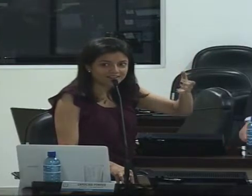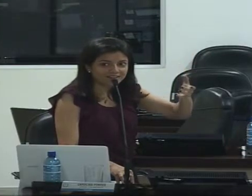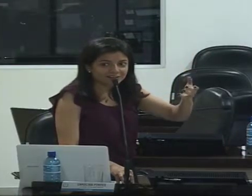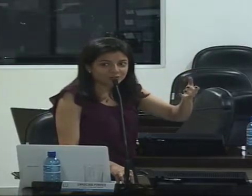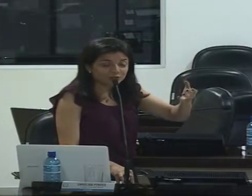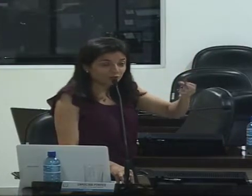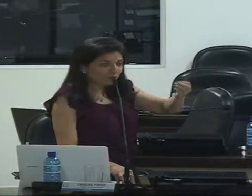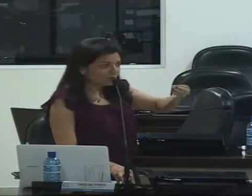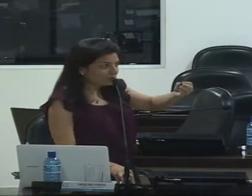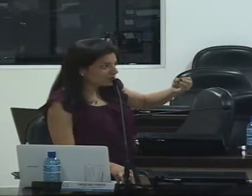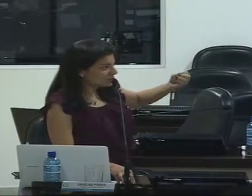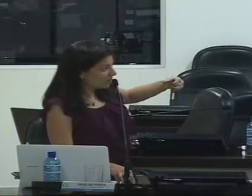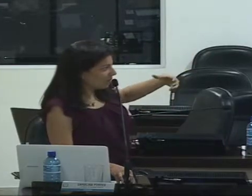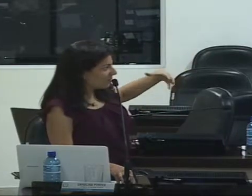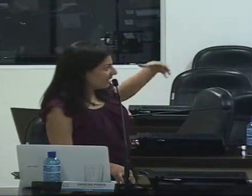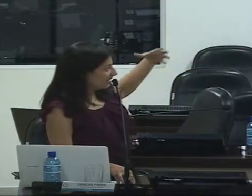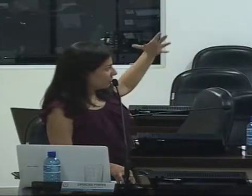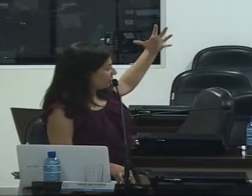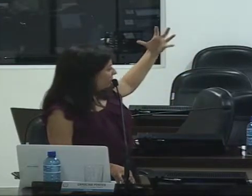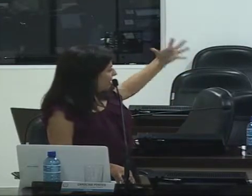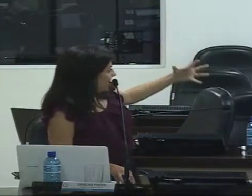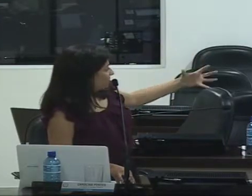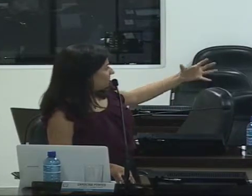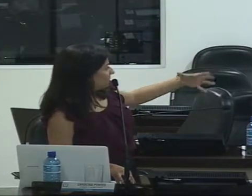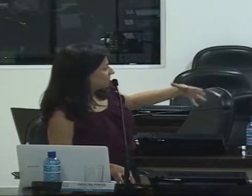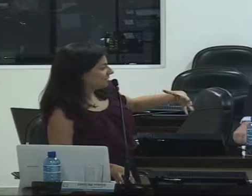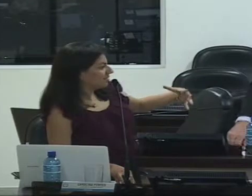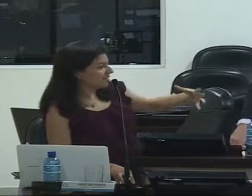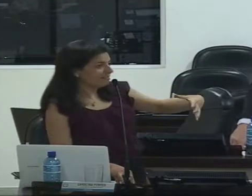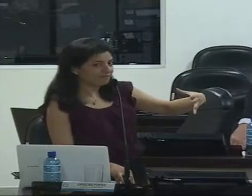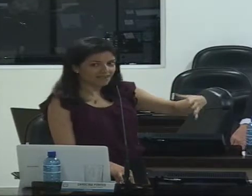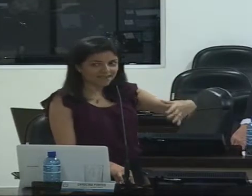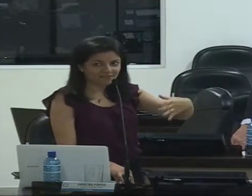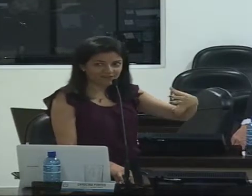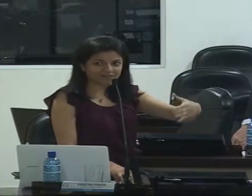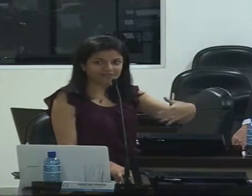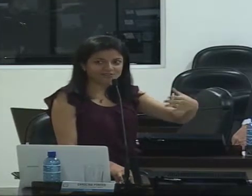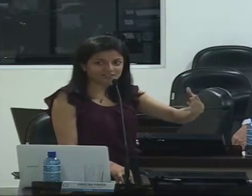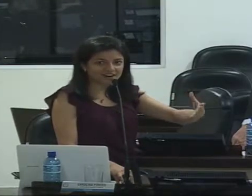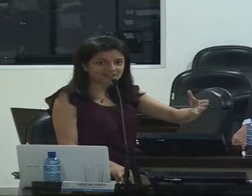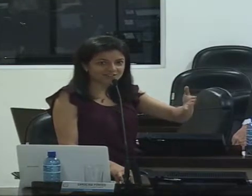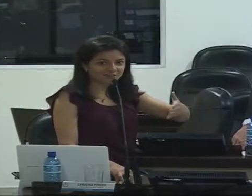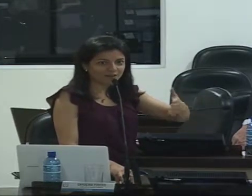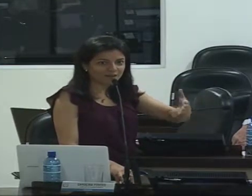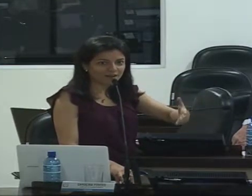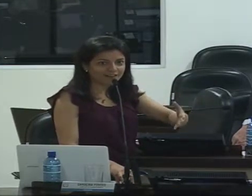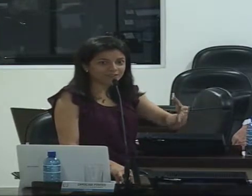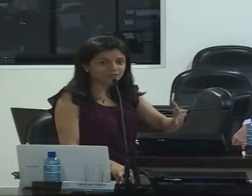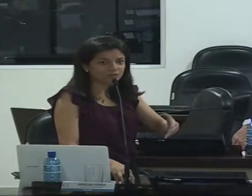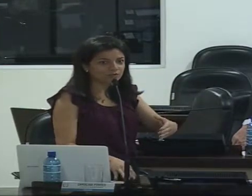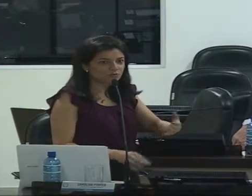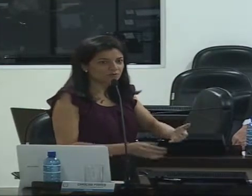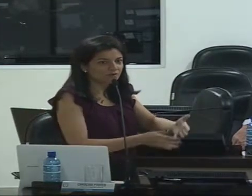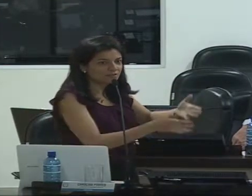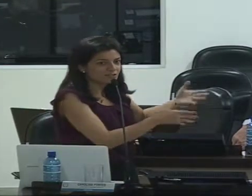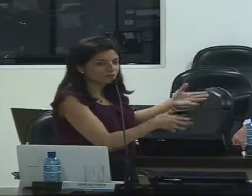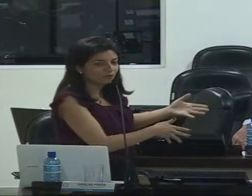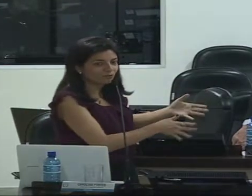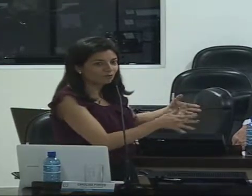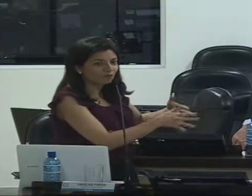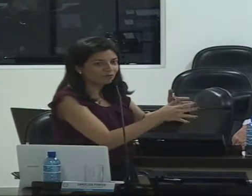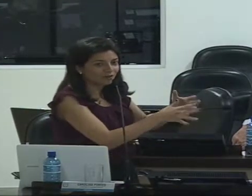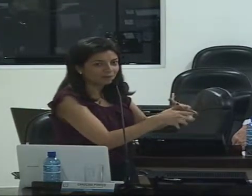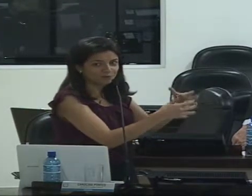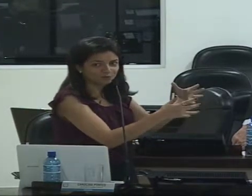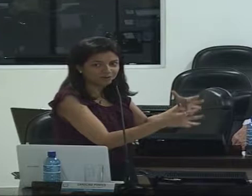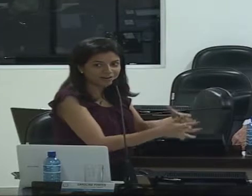elevadores, todos se mobilizam em um prédio para conseguir fazer o descarte de forma correta. Muitos usam o quartinho do